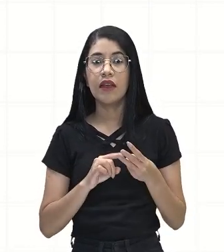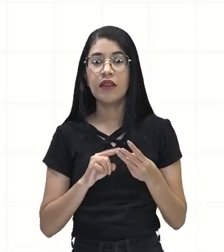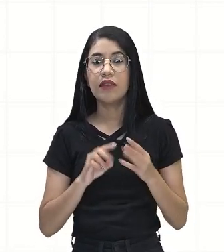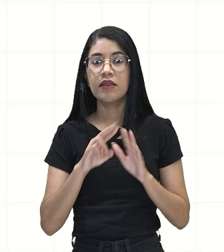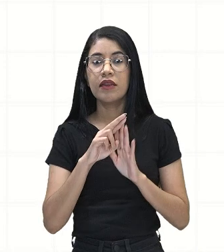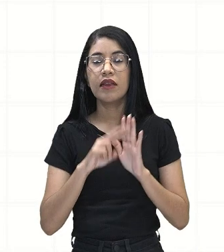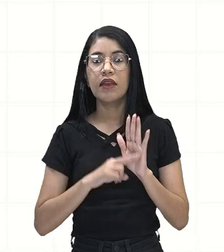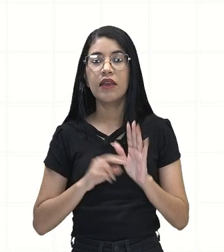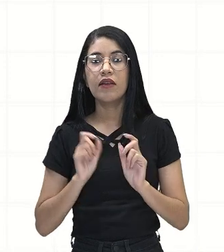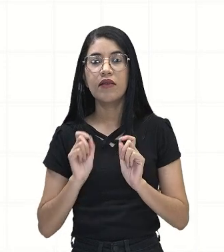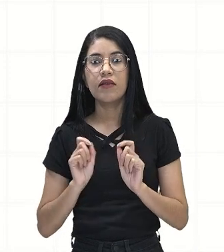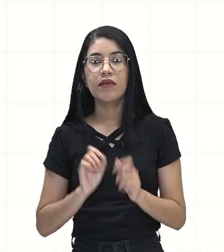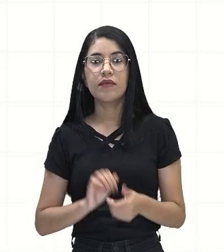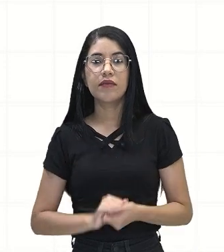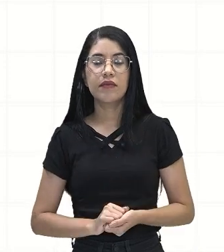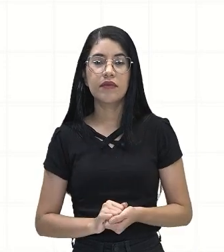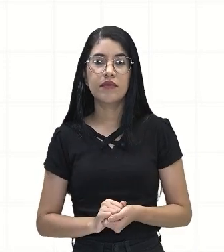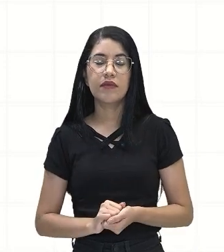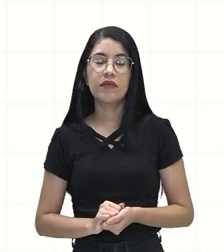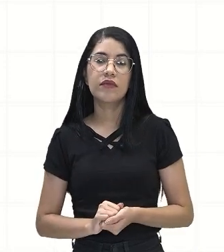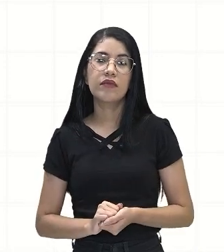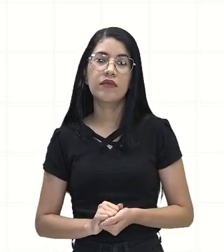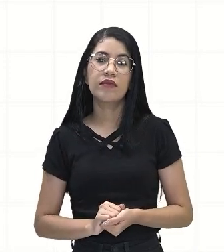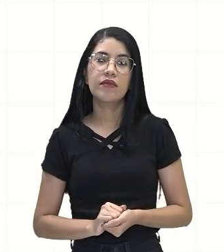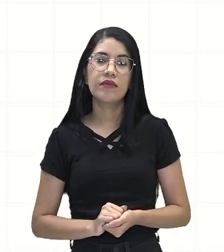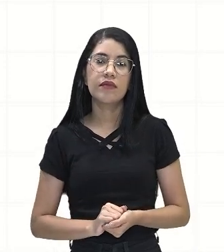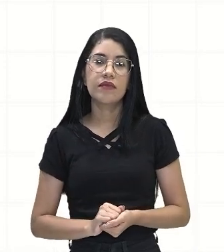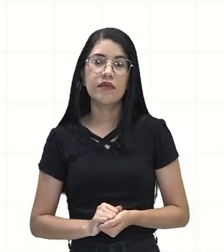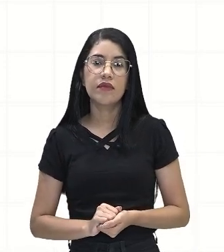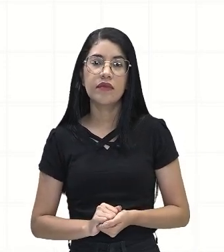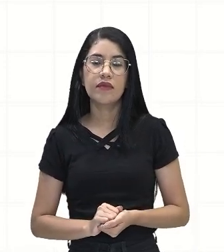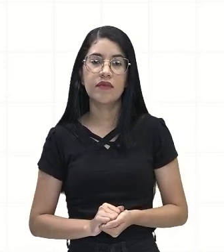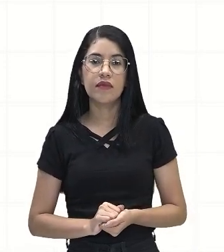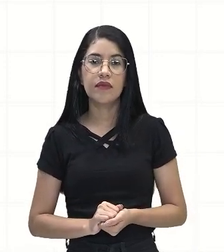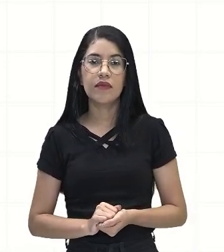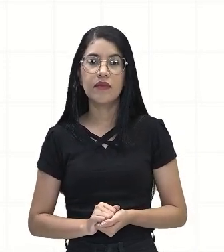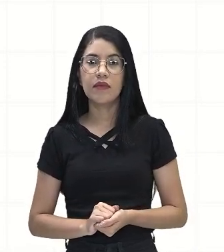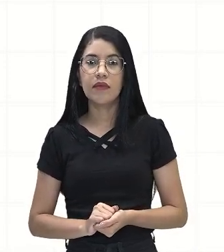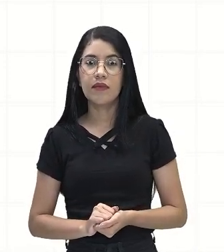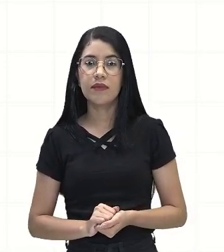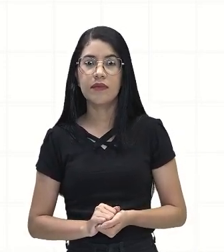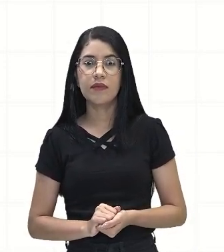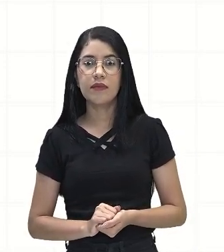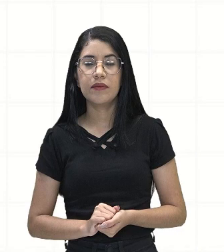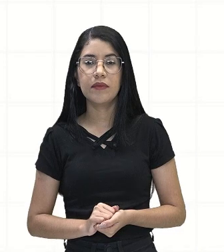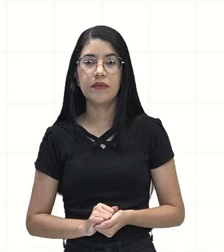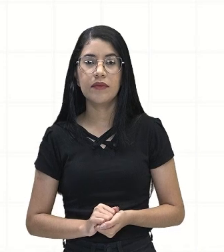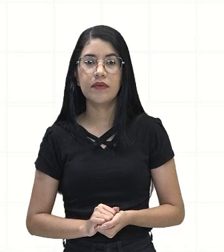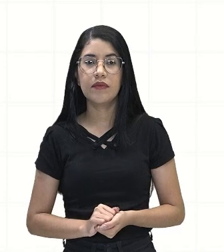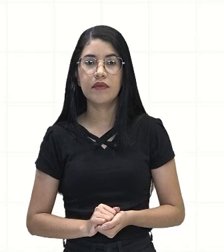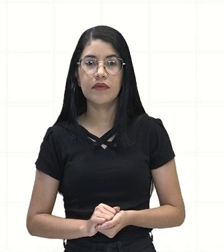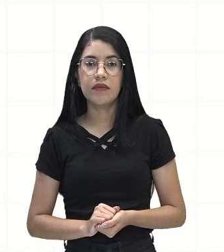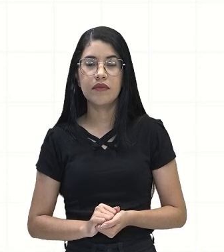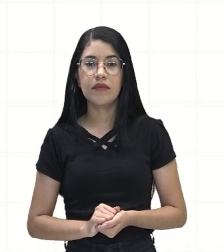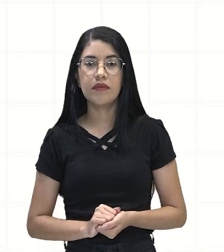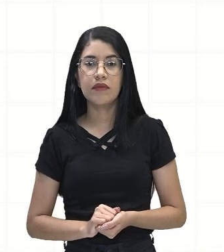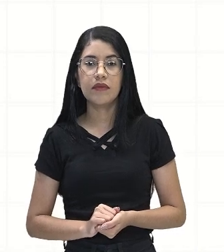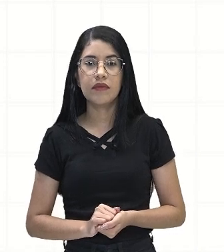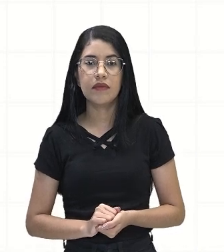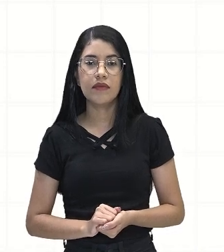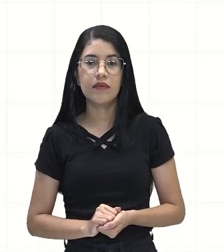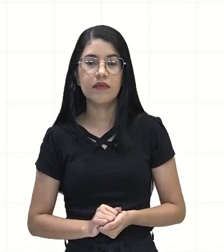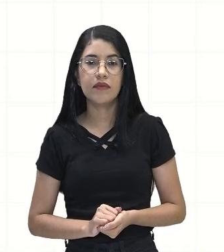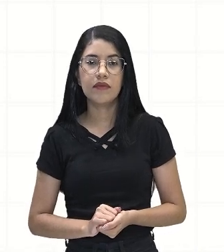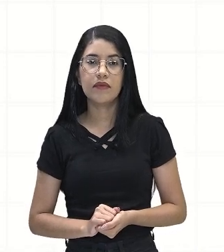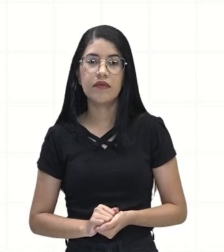terceira relação? Nós vamos agora à nossa terceira relação, que diz assim: em qualquer triângulo retângulo, vamos